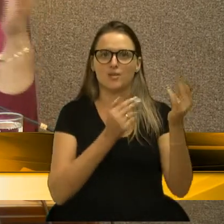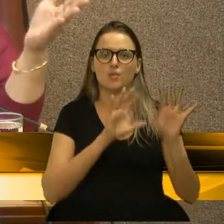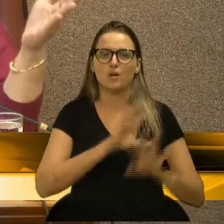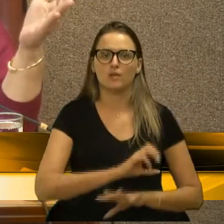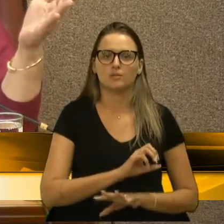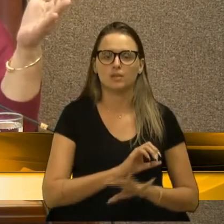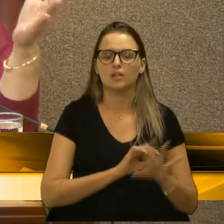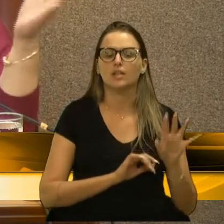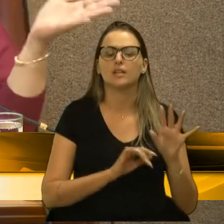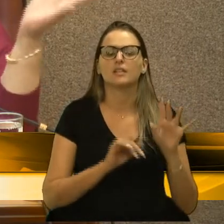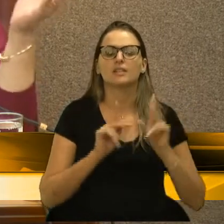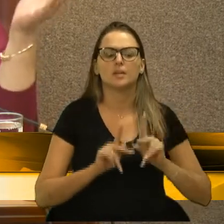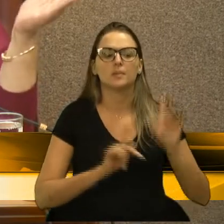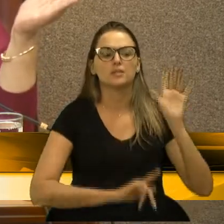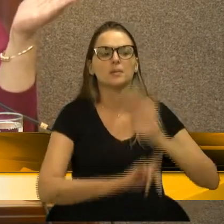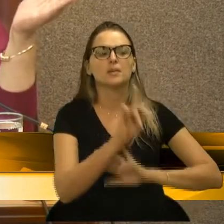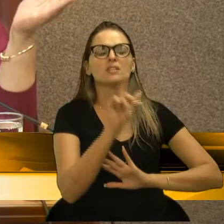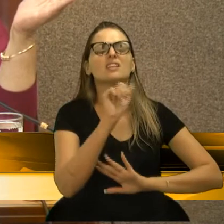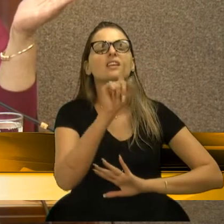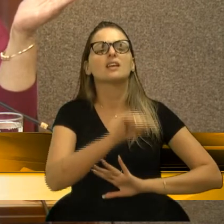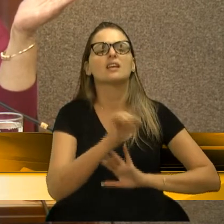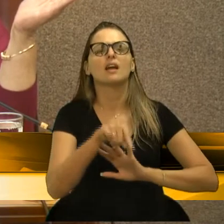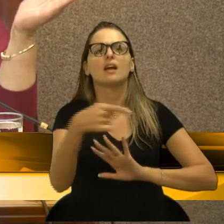o porquê. Quem é meu próximo?